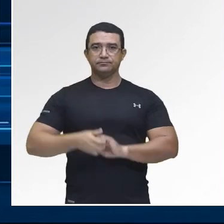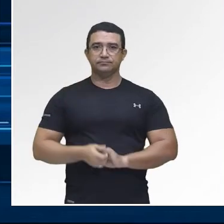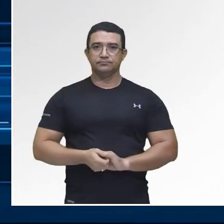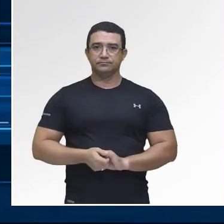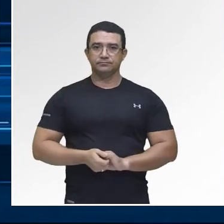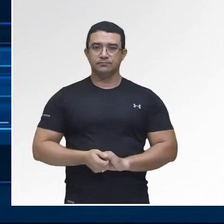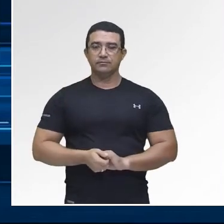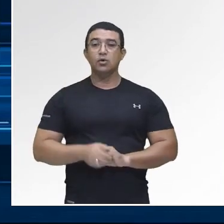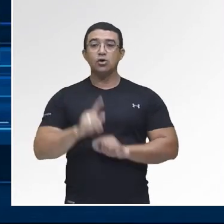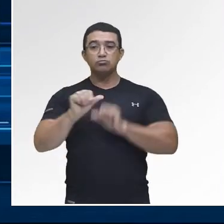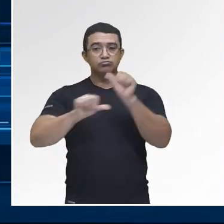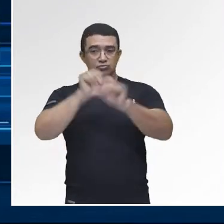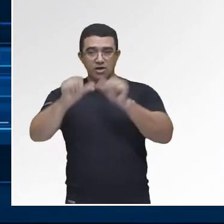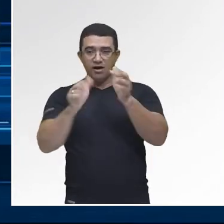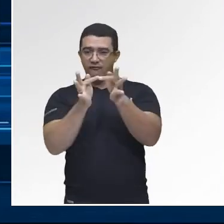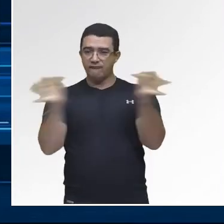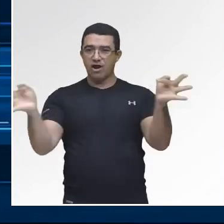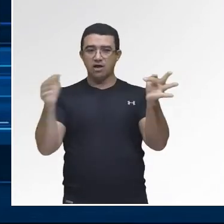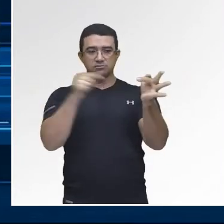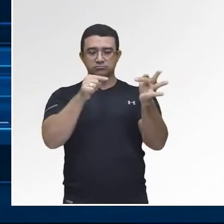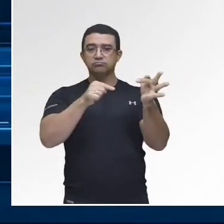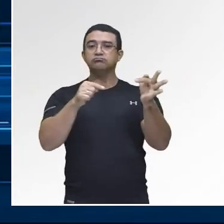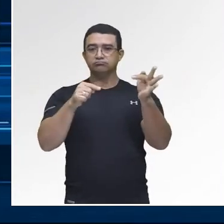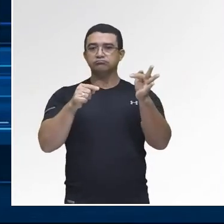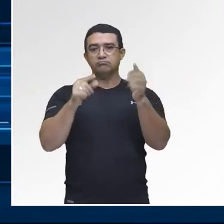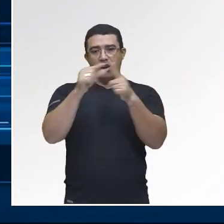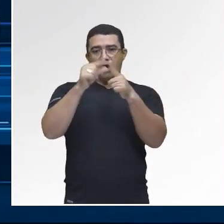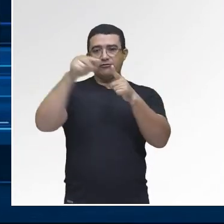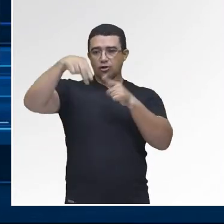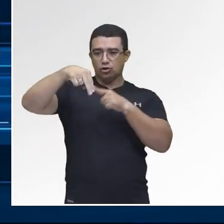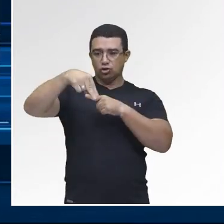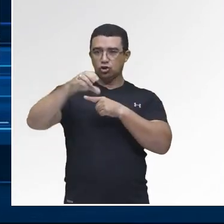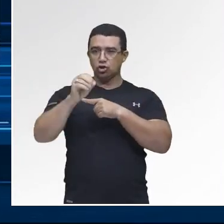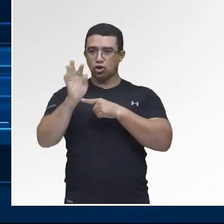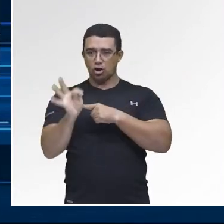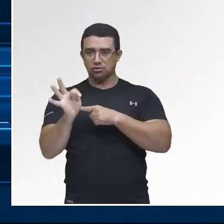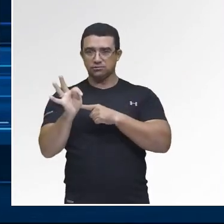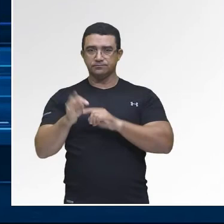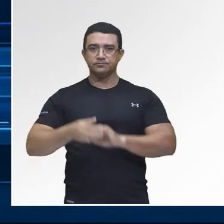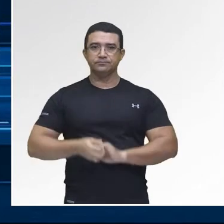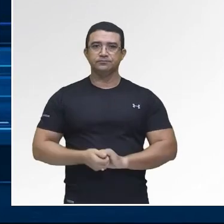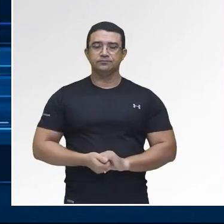essa frase uma frase negativa. Mais exemplos.